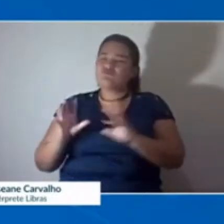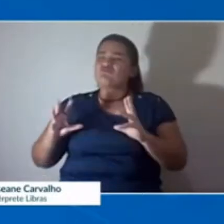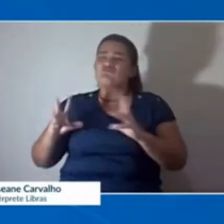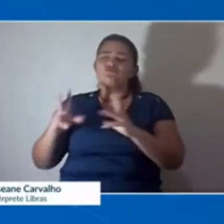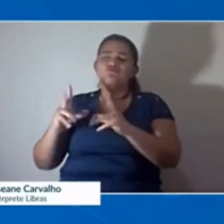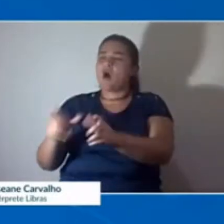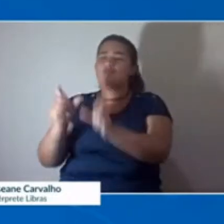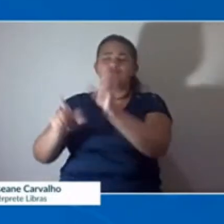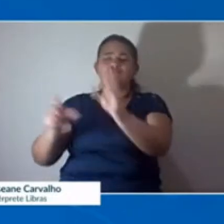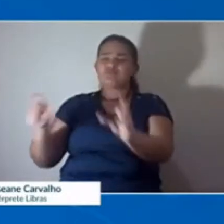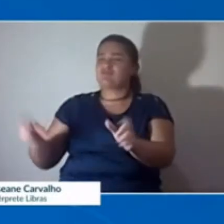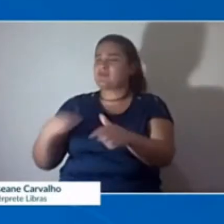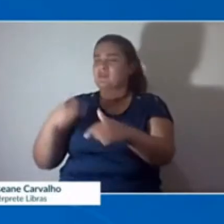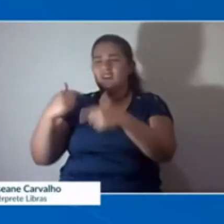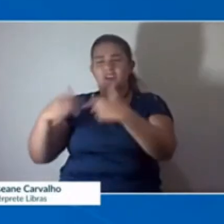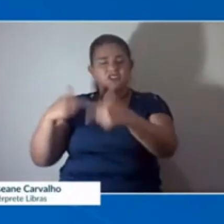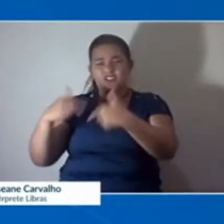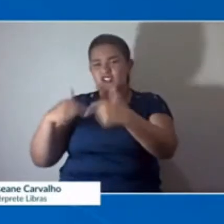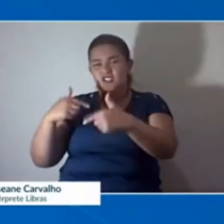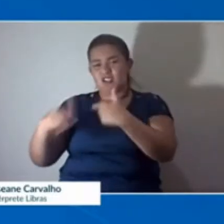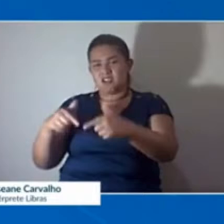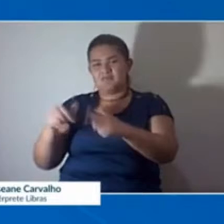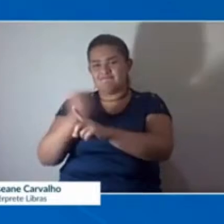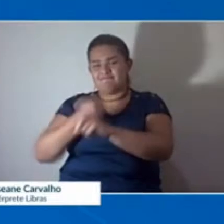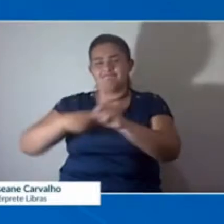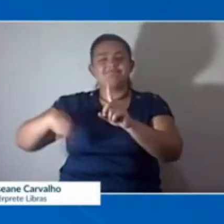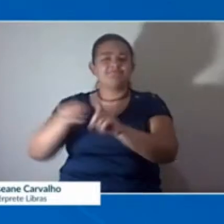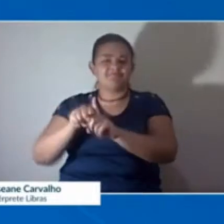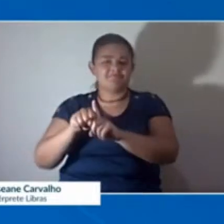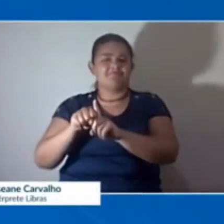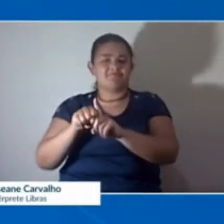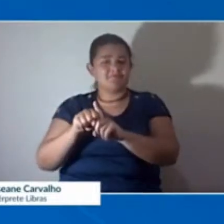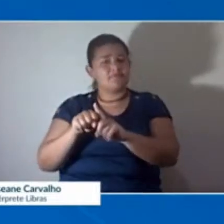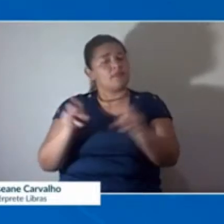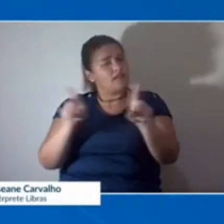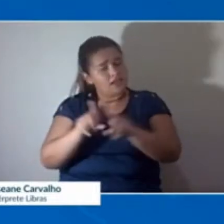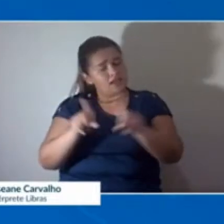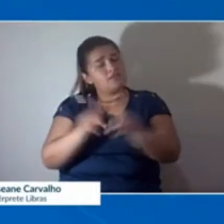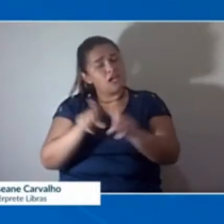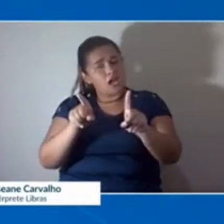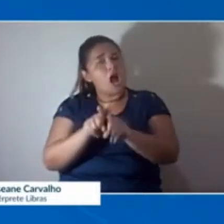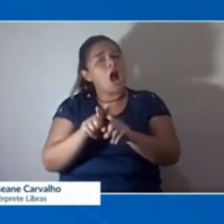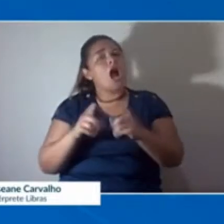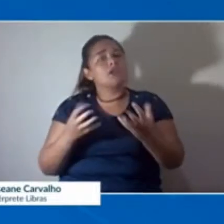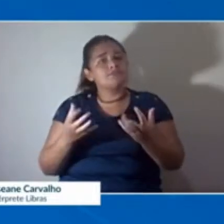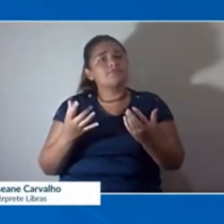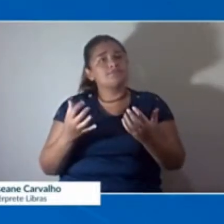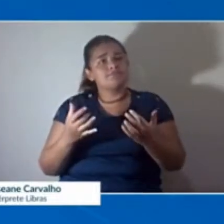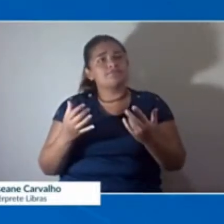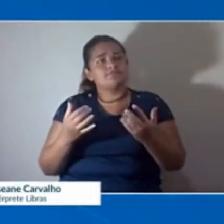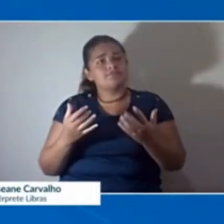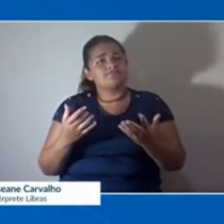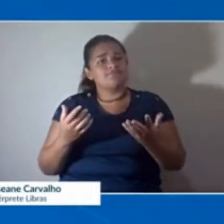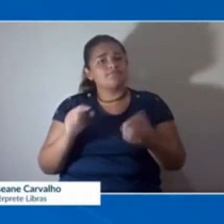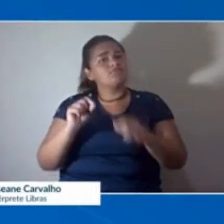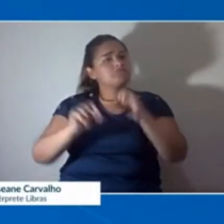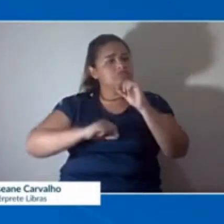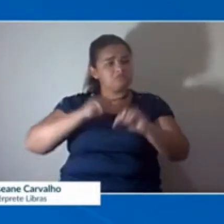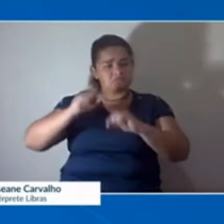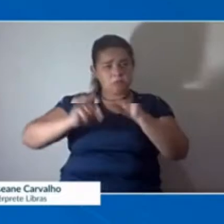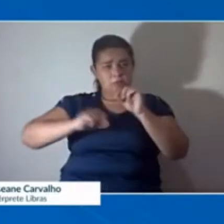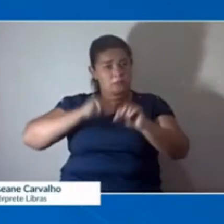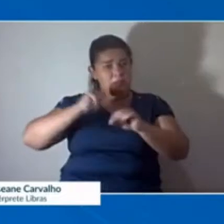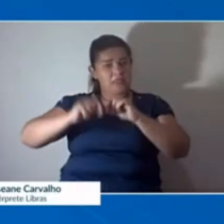outros segmentos sociais, não é? E, inclusive, isso ainda se agrava